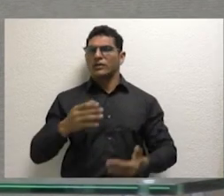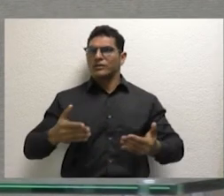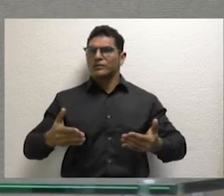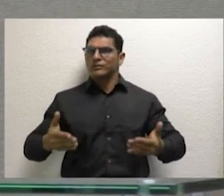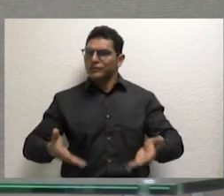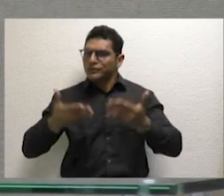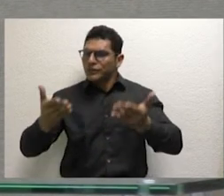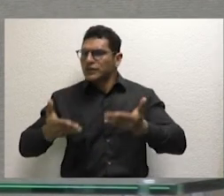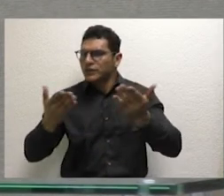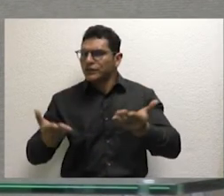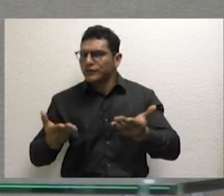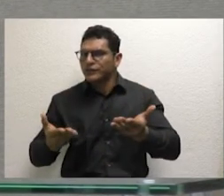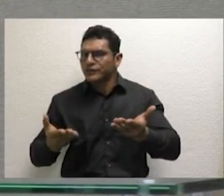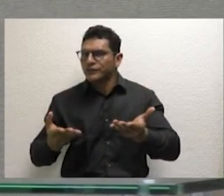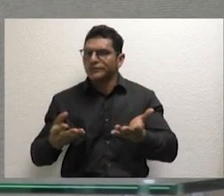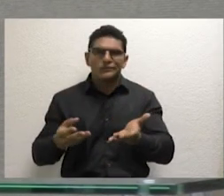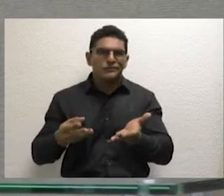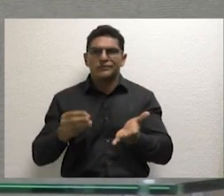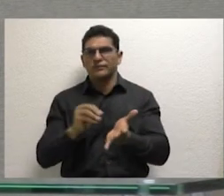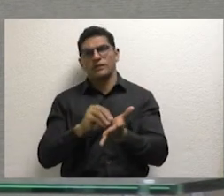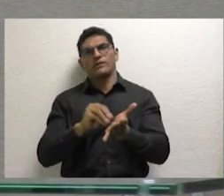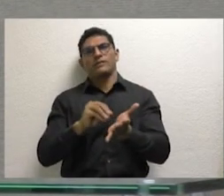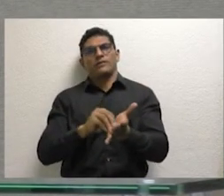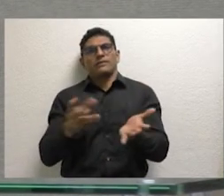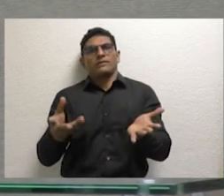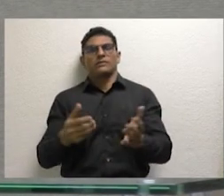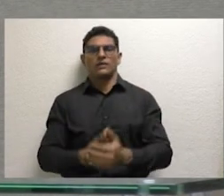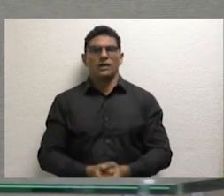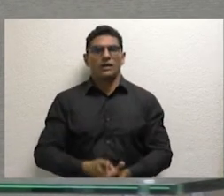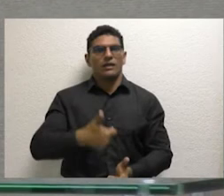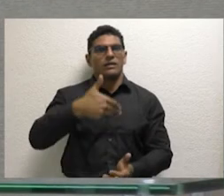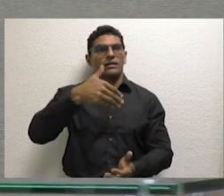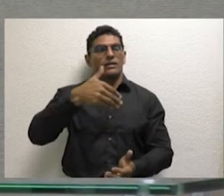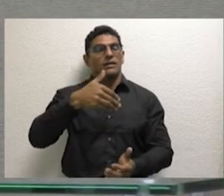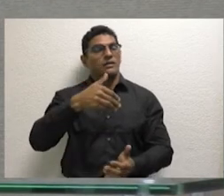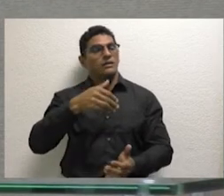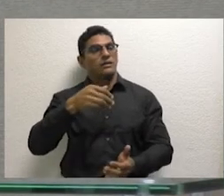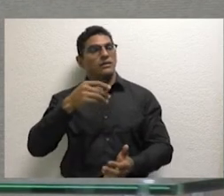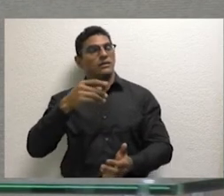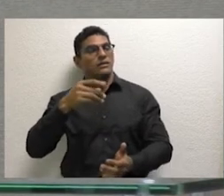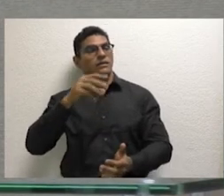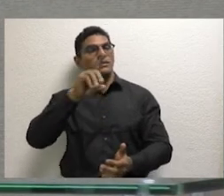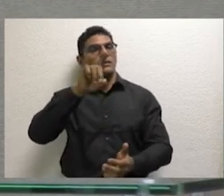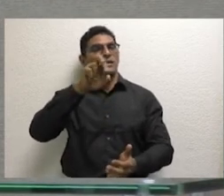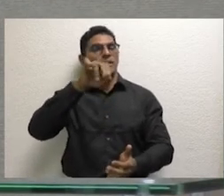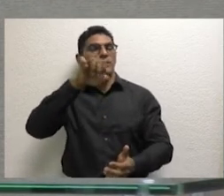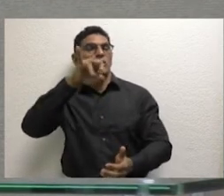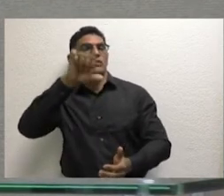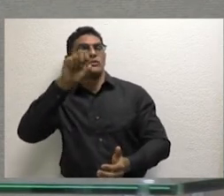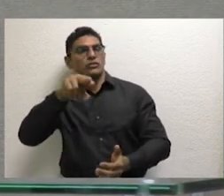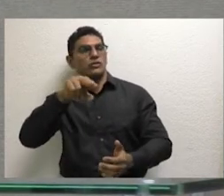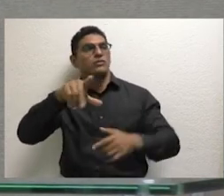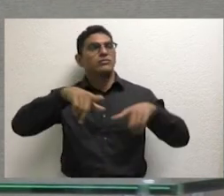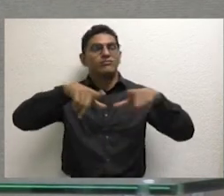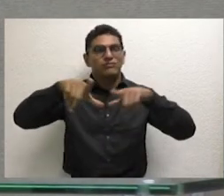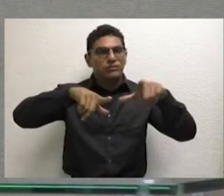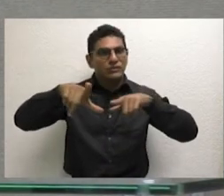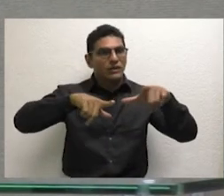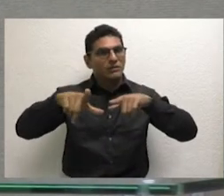não vão bastar a questão que o Dermilson colocou é muito pertinente a questão dos empregos